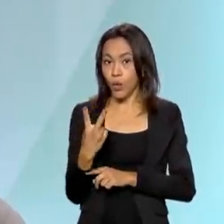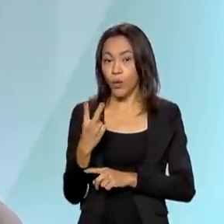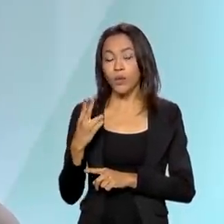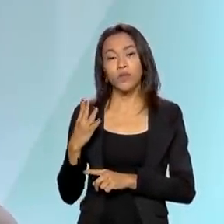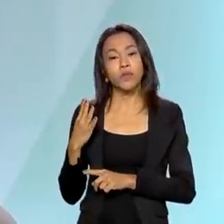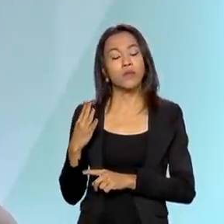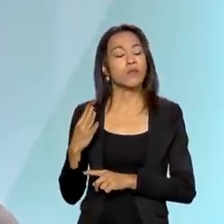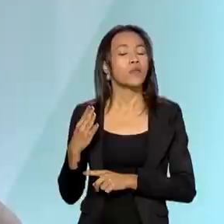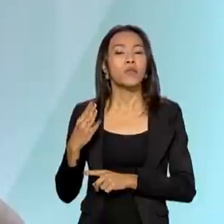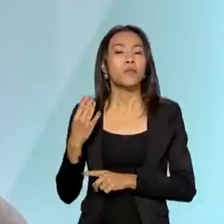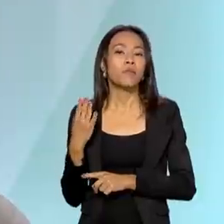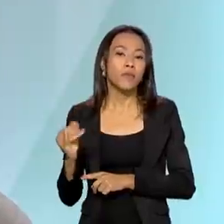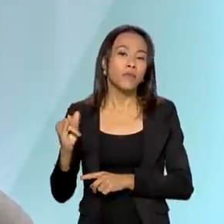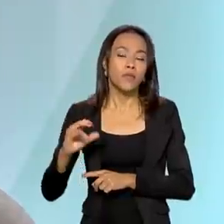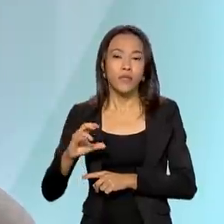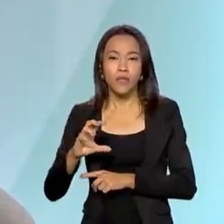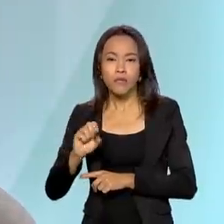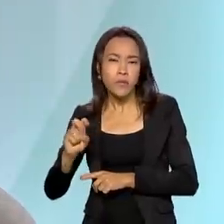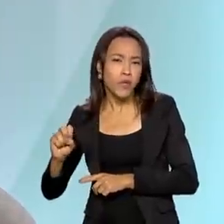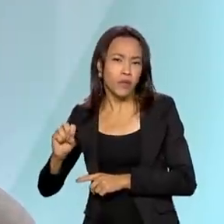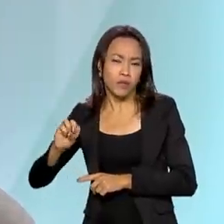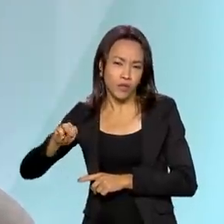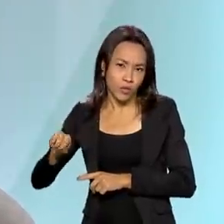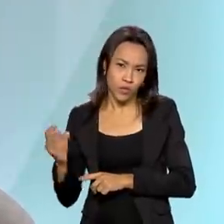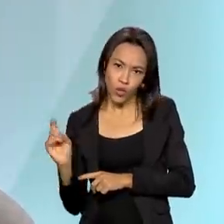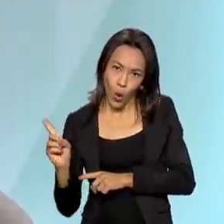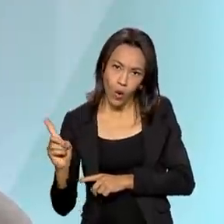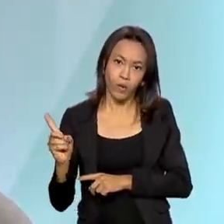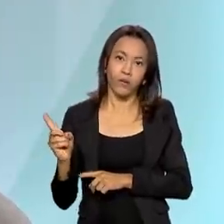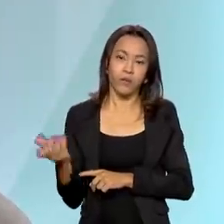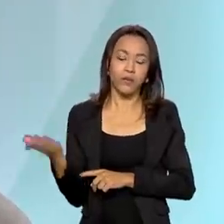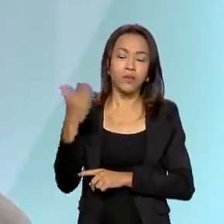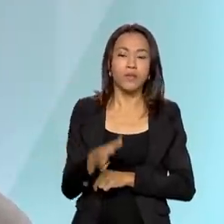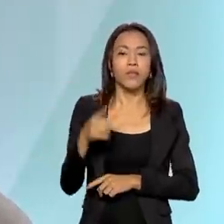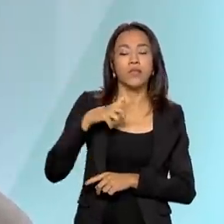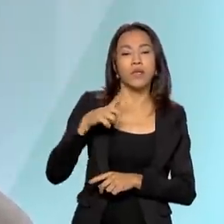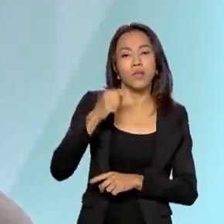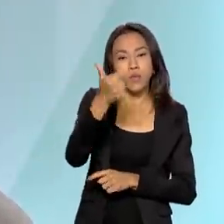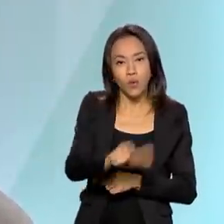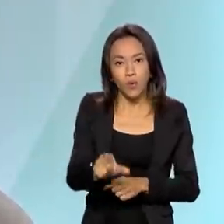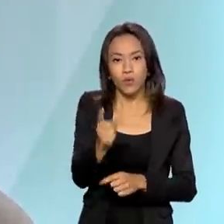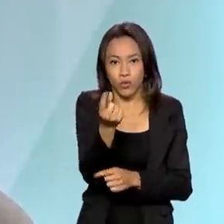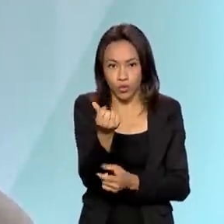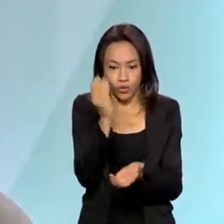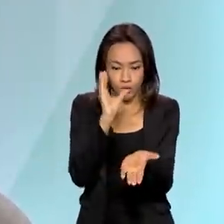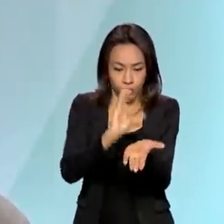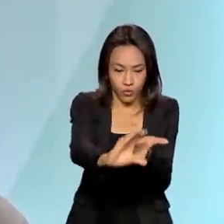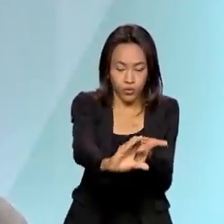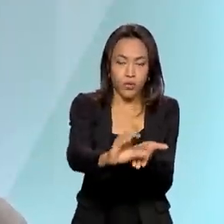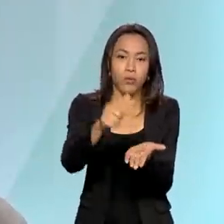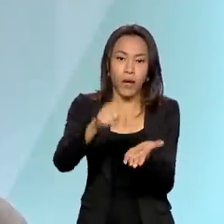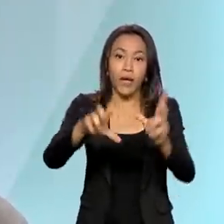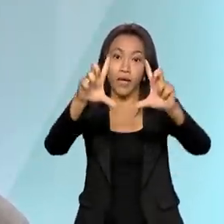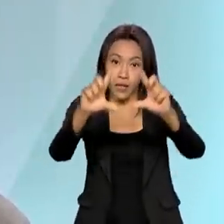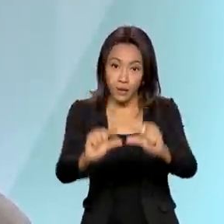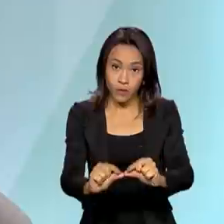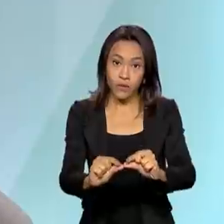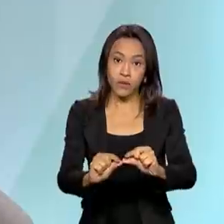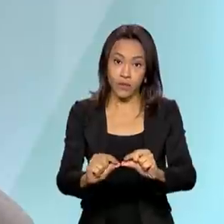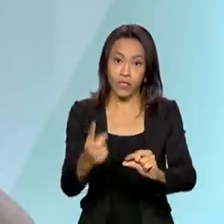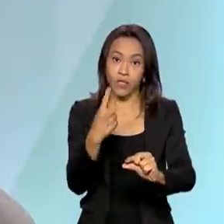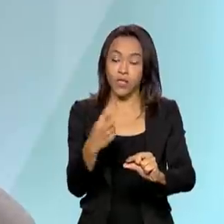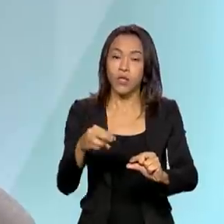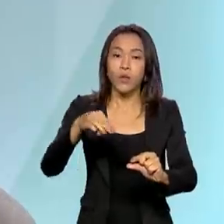de dólares de financiamento. Nós temos o Fundo do Clima também com recursos de financiamento para redução de emissões e